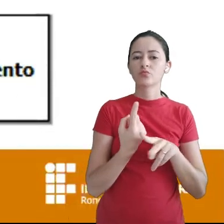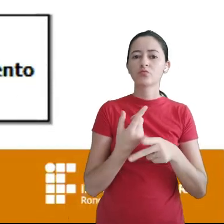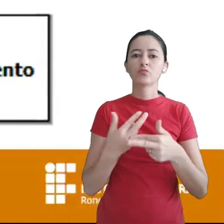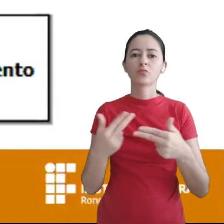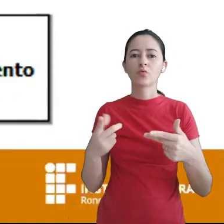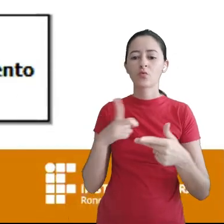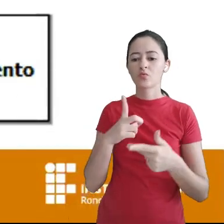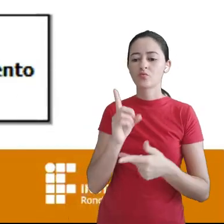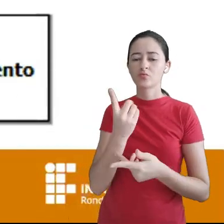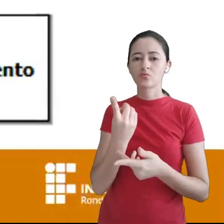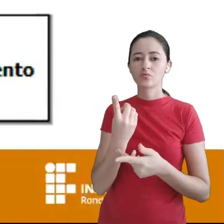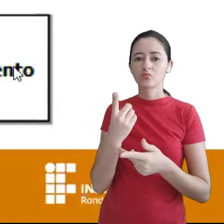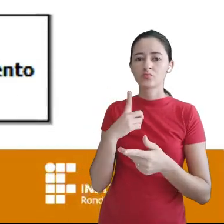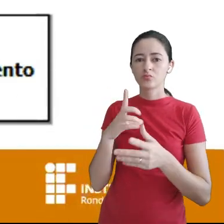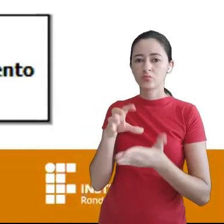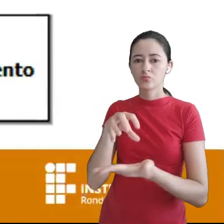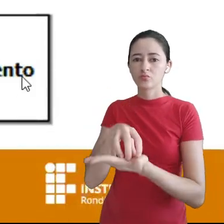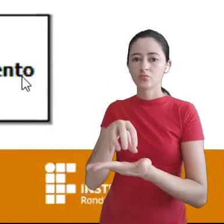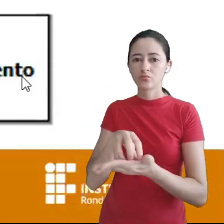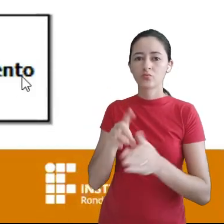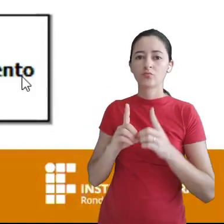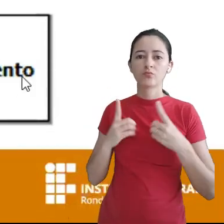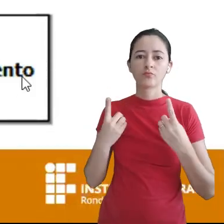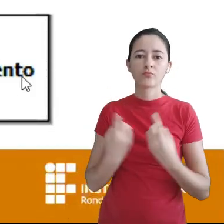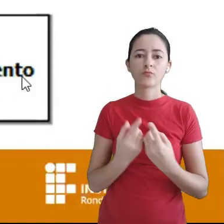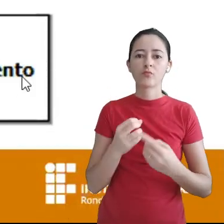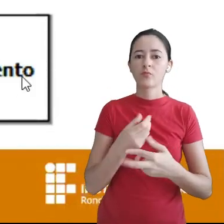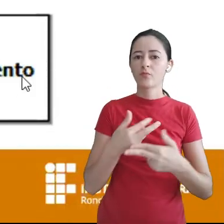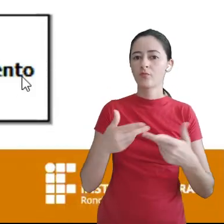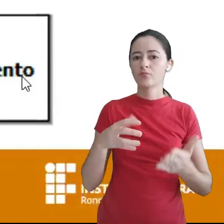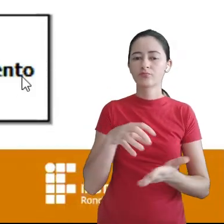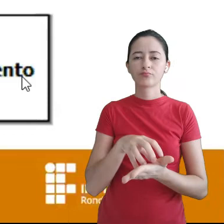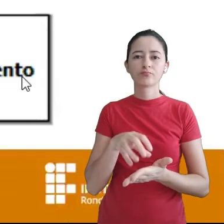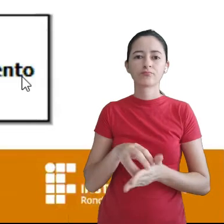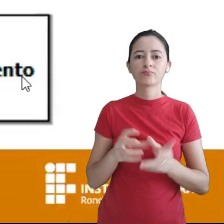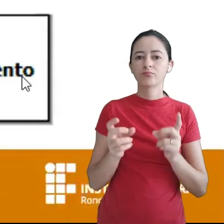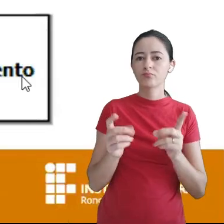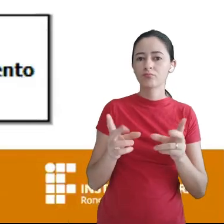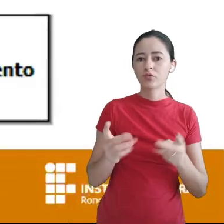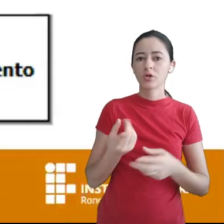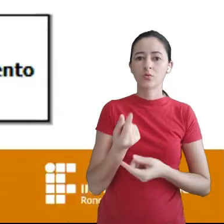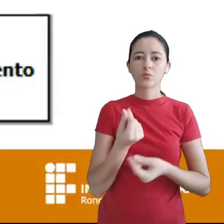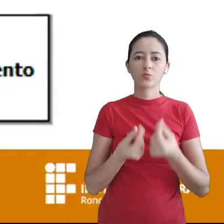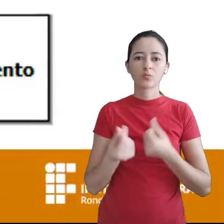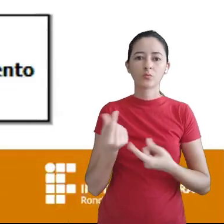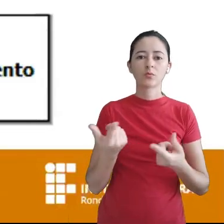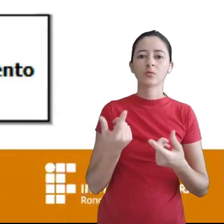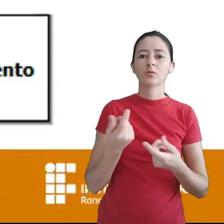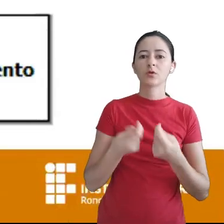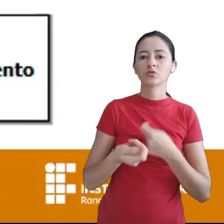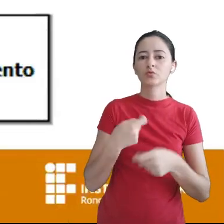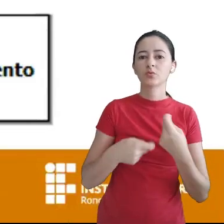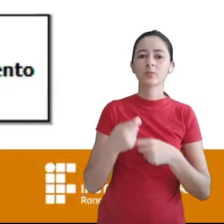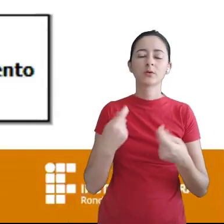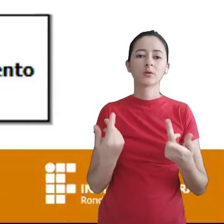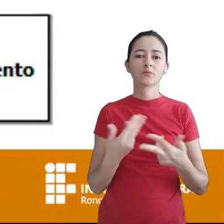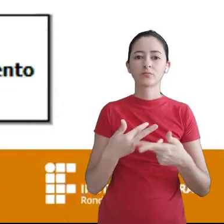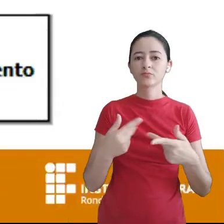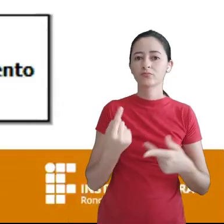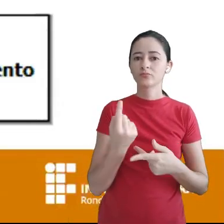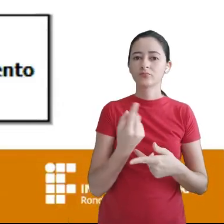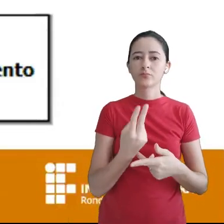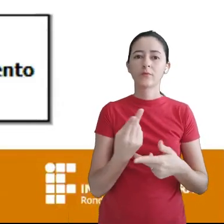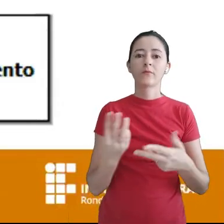finalizo a leitura, eu estou falando de um ou muitos. Do departamento de vendas, ou de qualquer departamento. Do departamento de contas, do departamento de